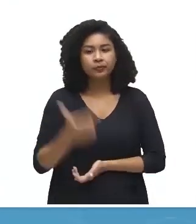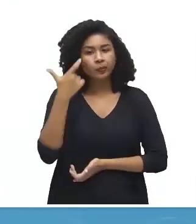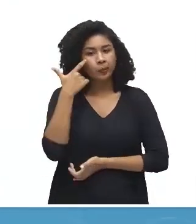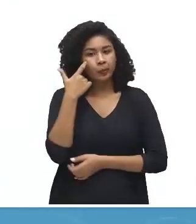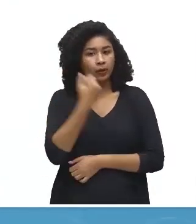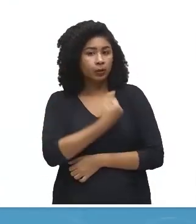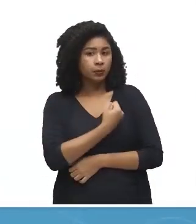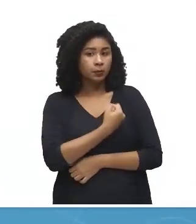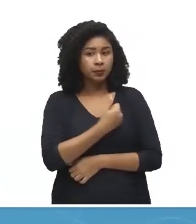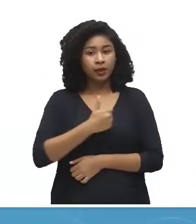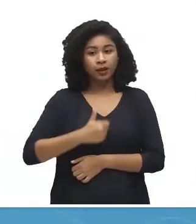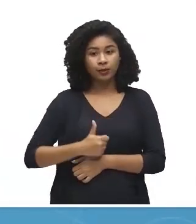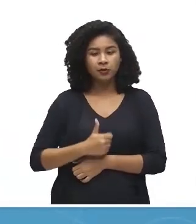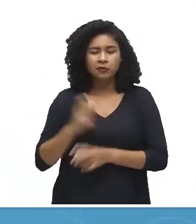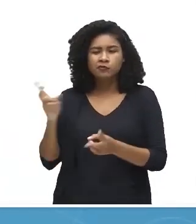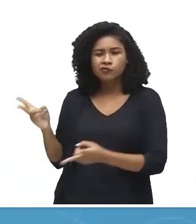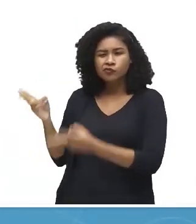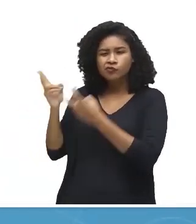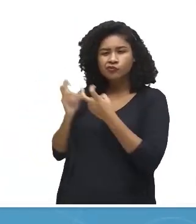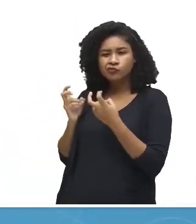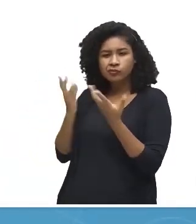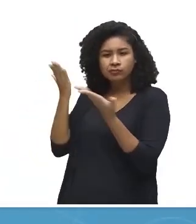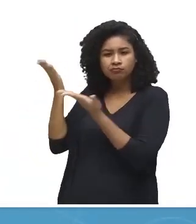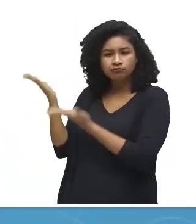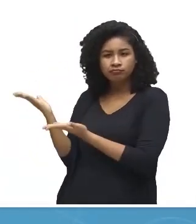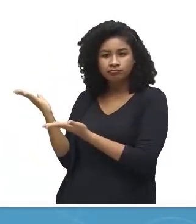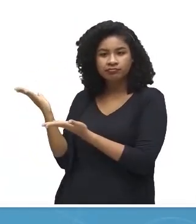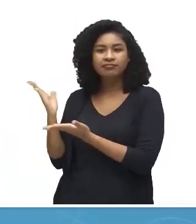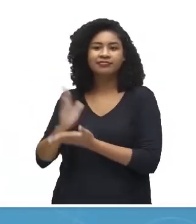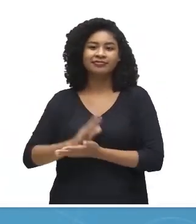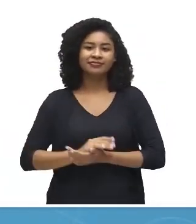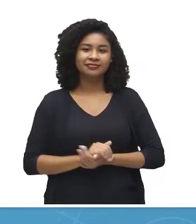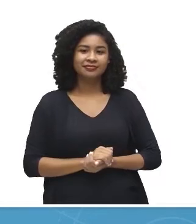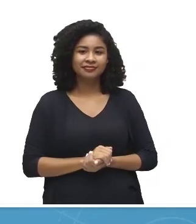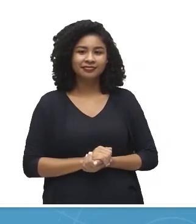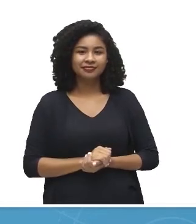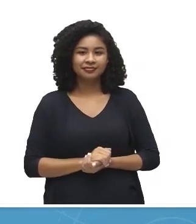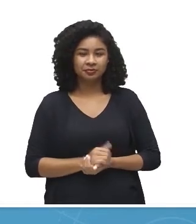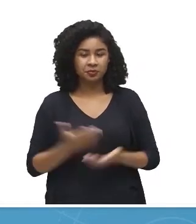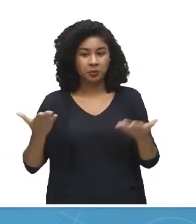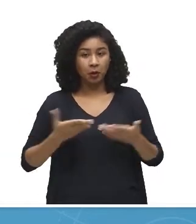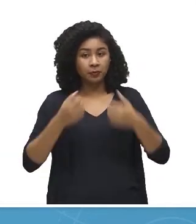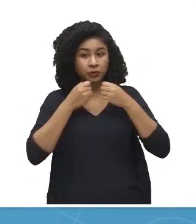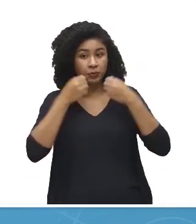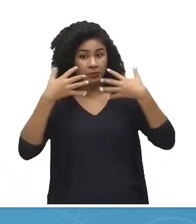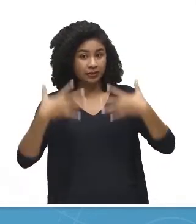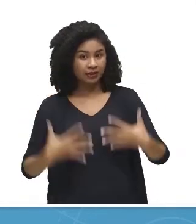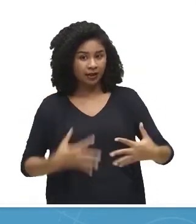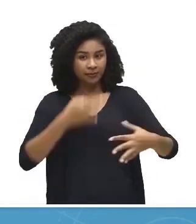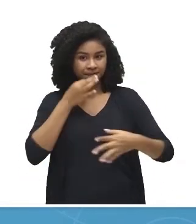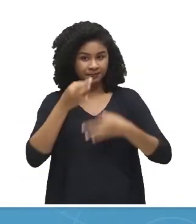questão, vamos observar a questão novamente para a gente comentar um pouquinho sobre ela.